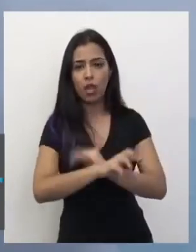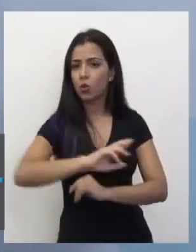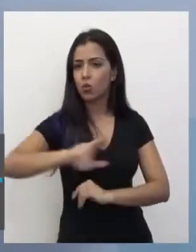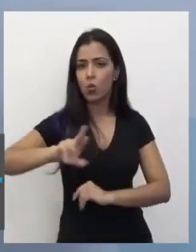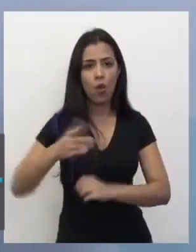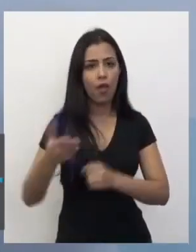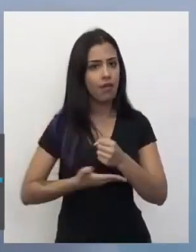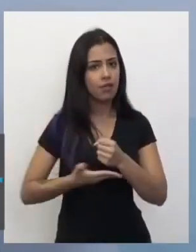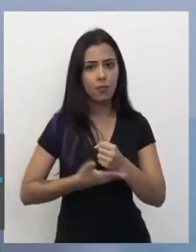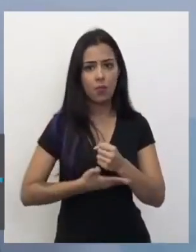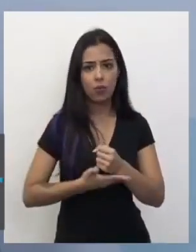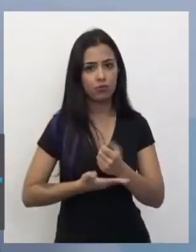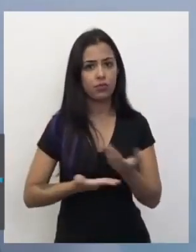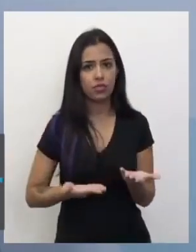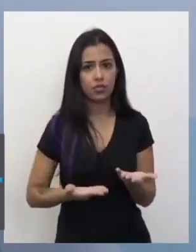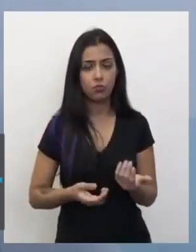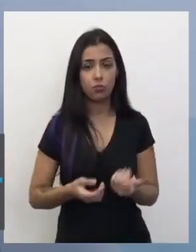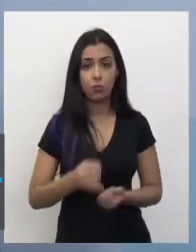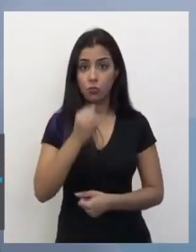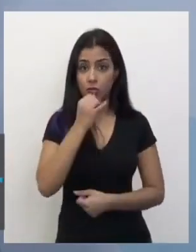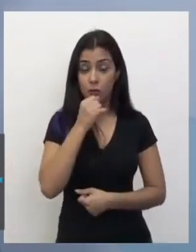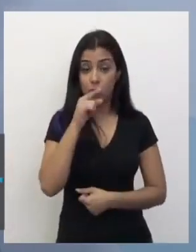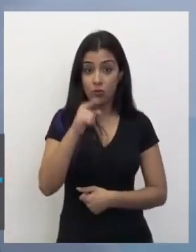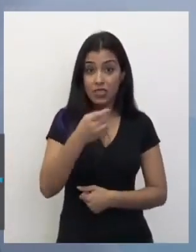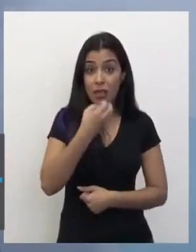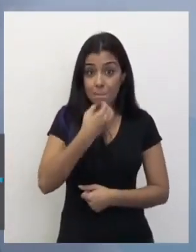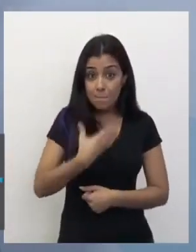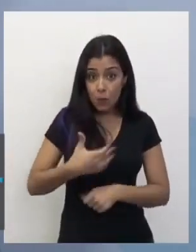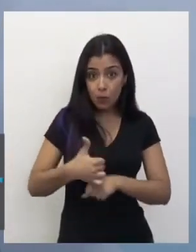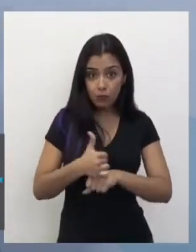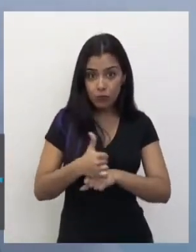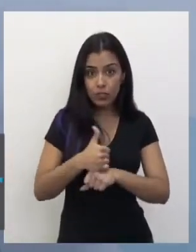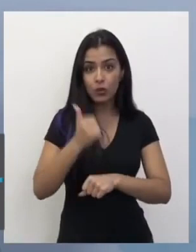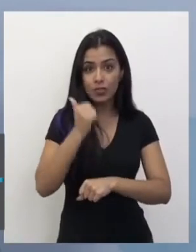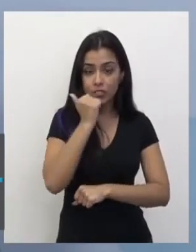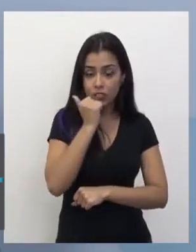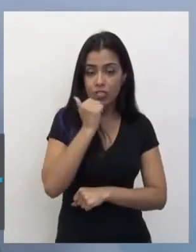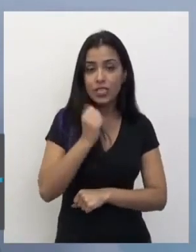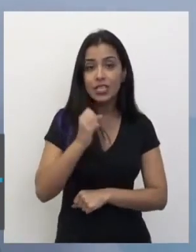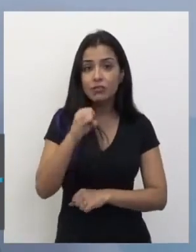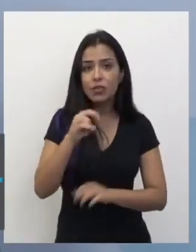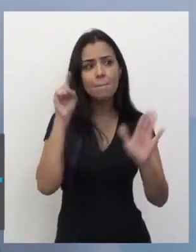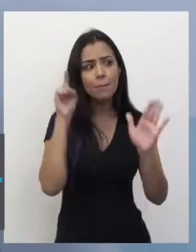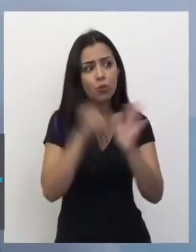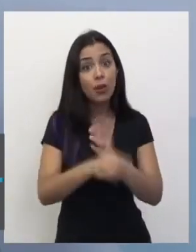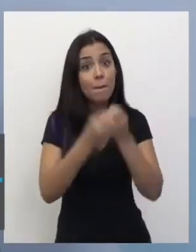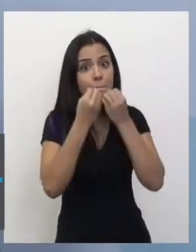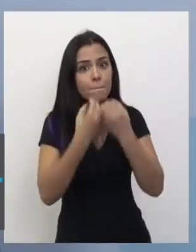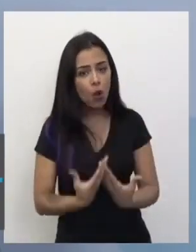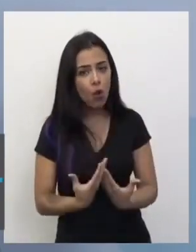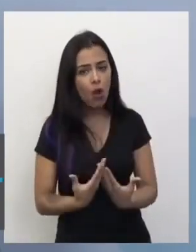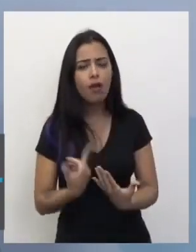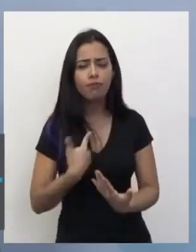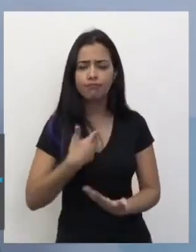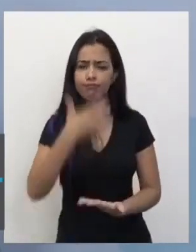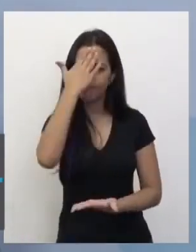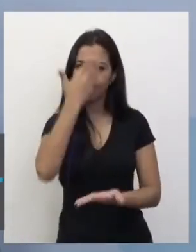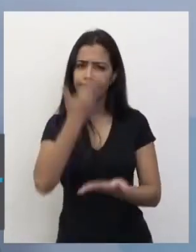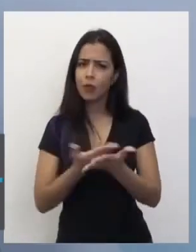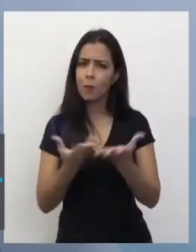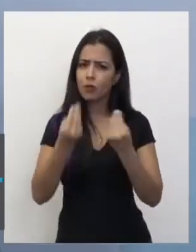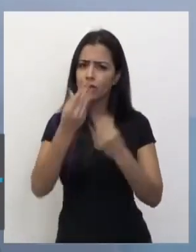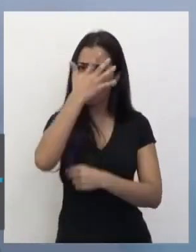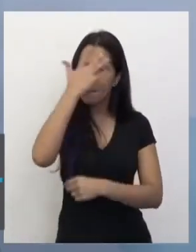ciência é pergunta. Eu vou ser um bom cientista quando eu sei fazer boas perguntas. E eu acredito que muitos, né, tem essa curiosidade. Por que as